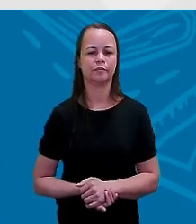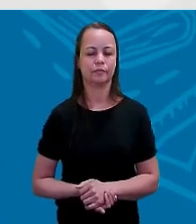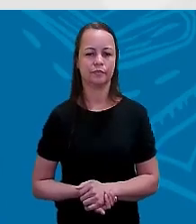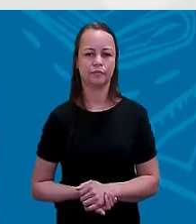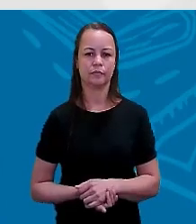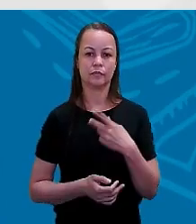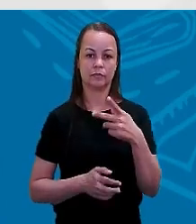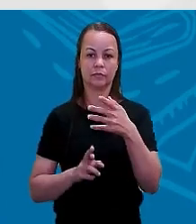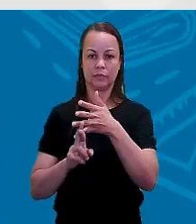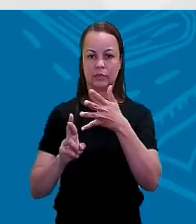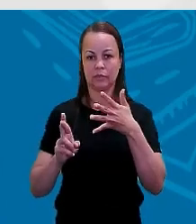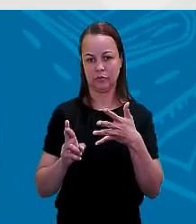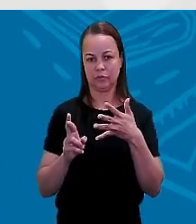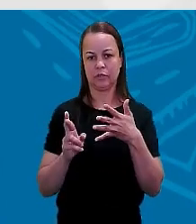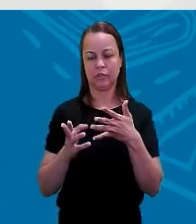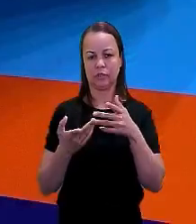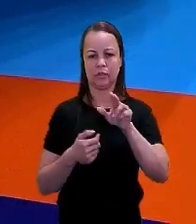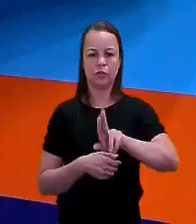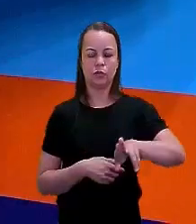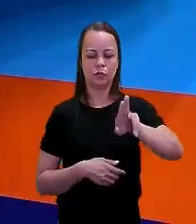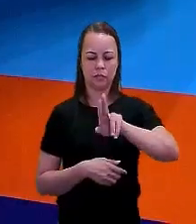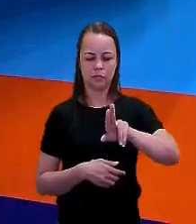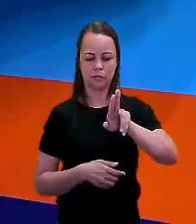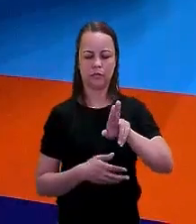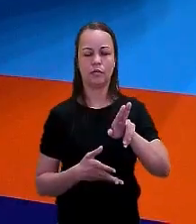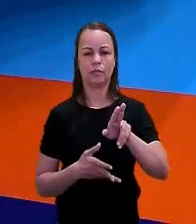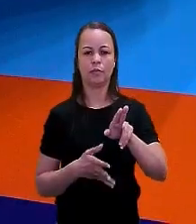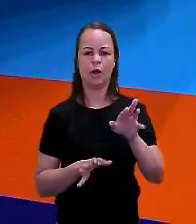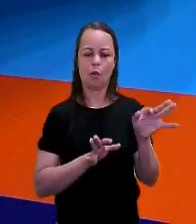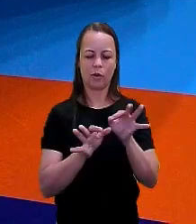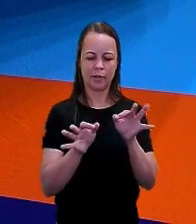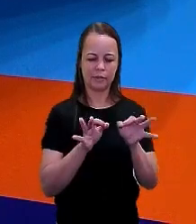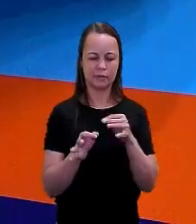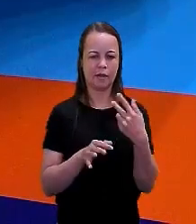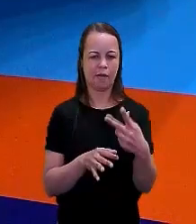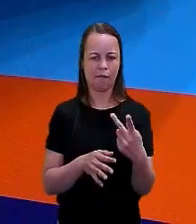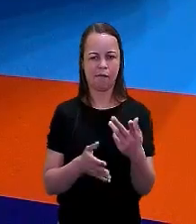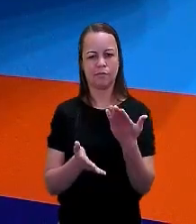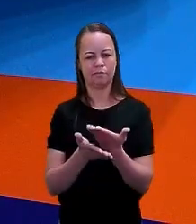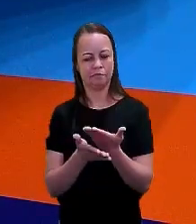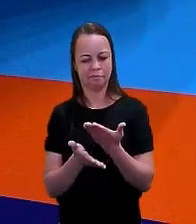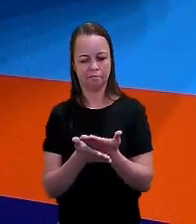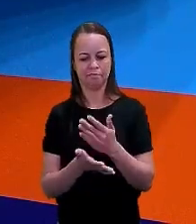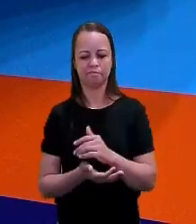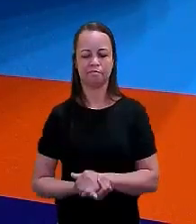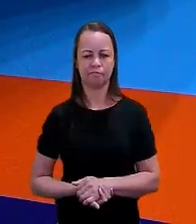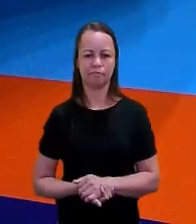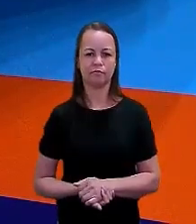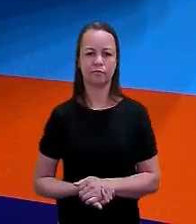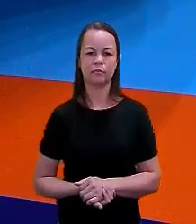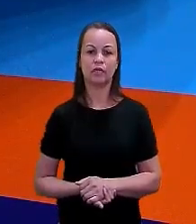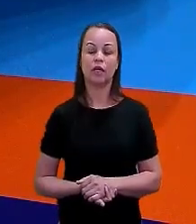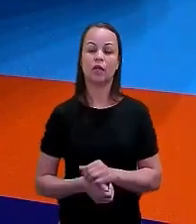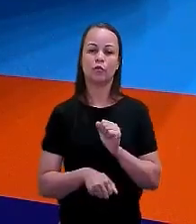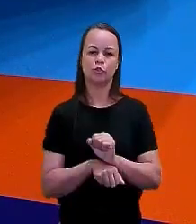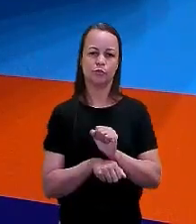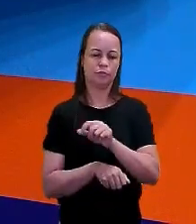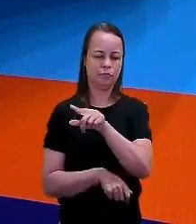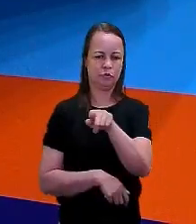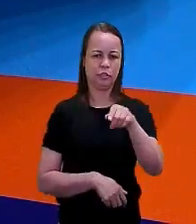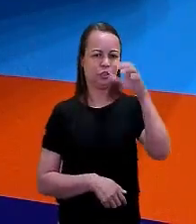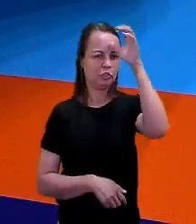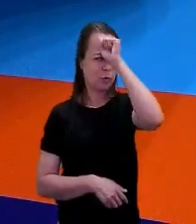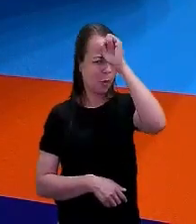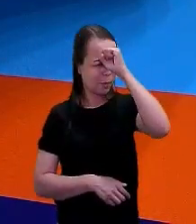Aqui estão as referências que nós utilizamos para preparar essa nossa aula. Eu espero que vocês tenham aprendido